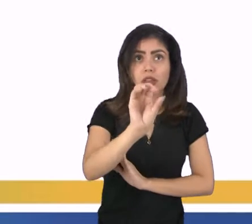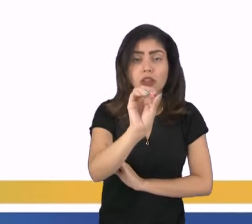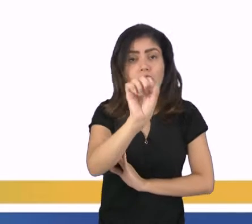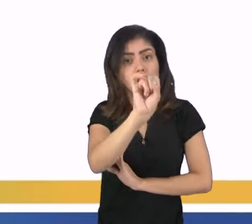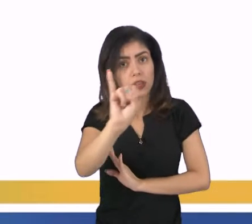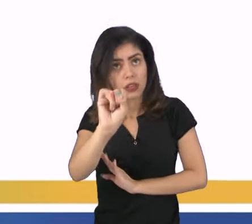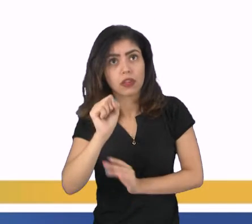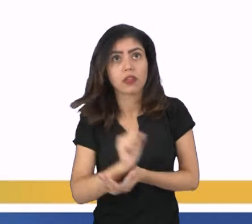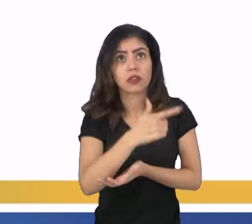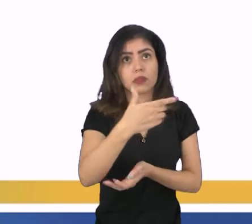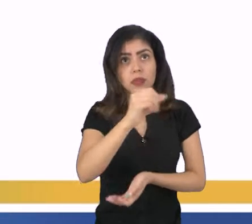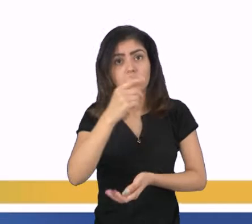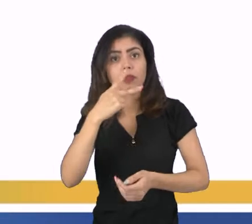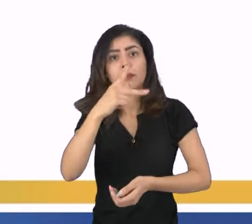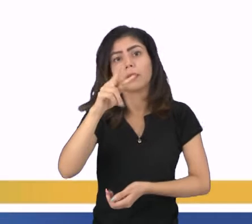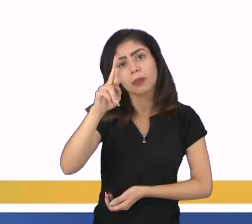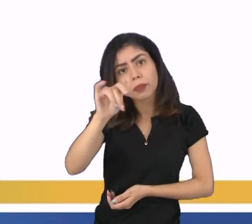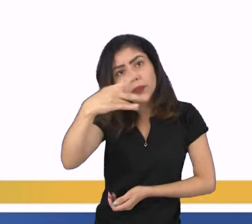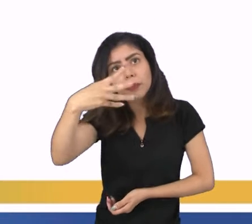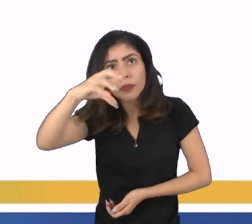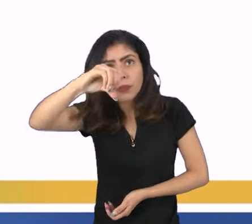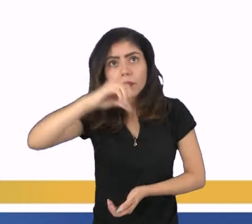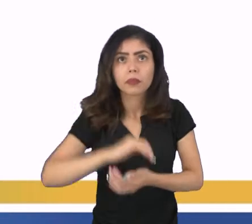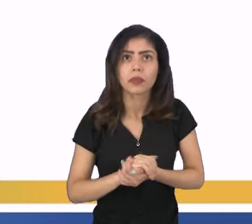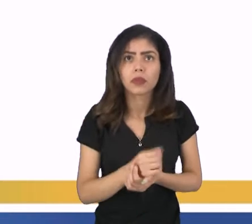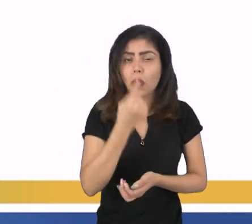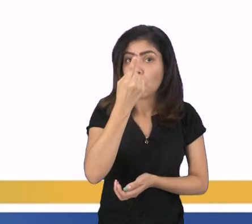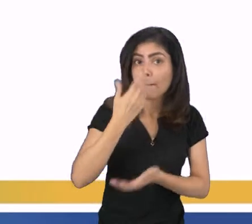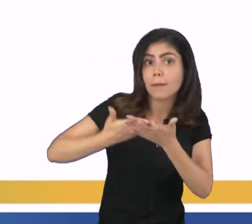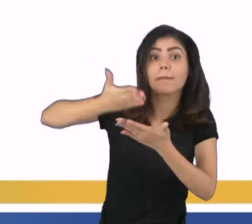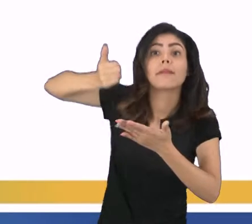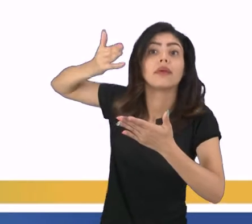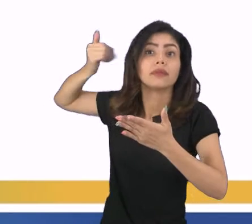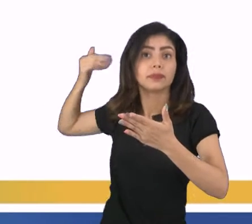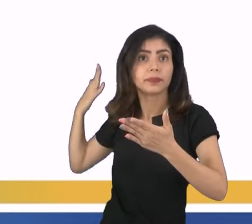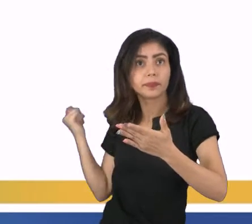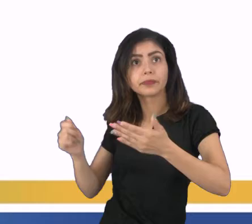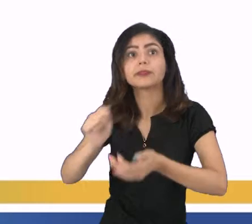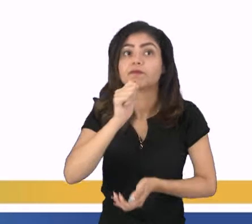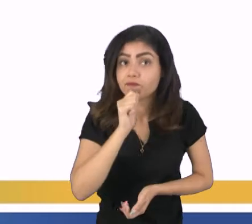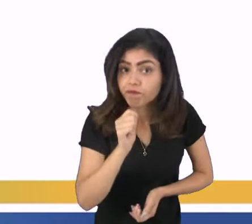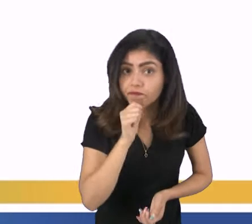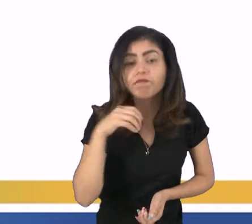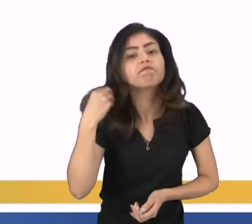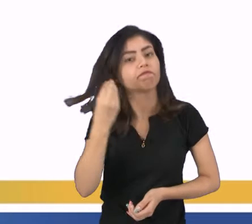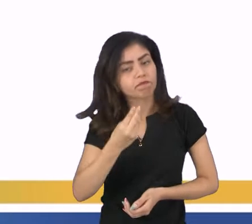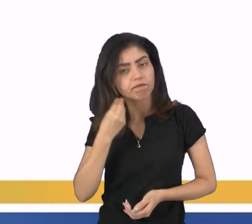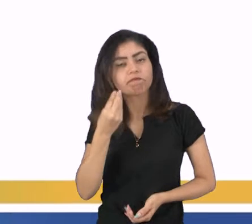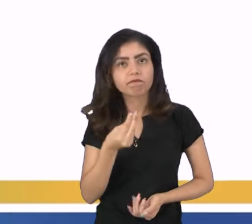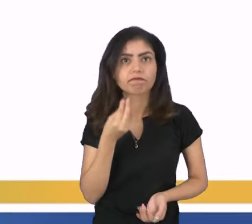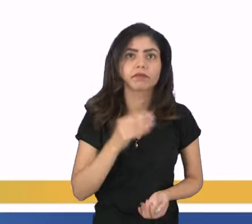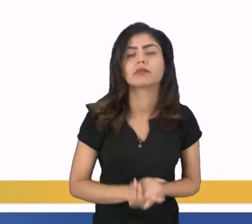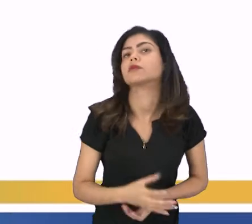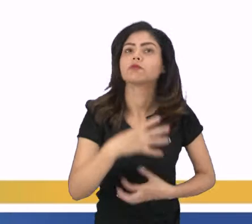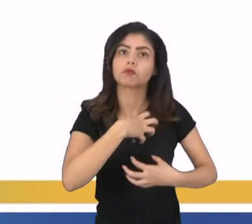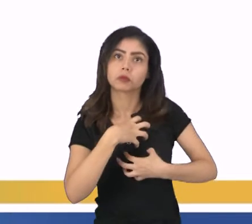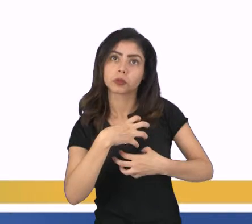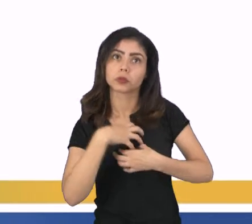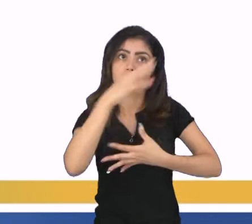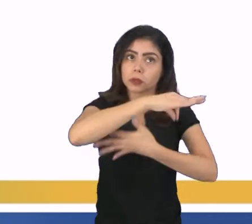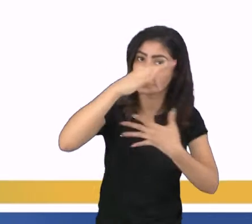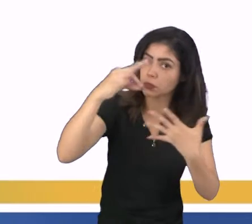2001, página 49, de que elas são um passado que ainda experimentamos, no sentido de